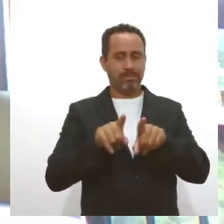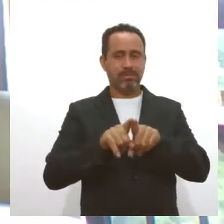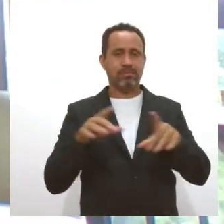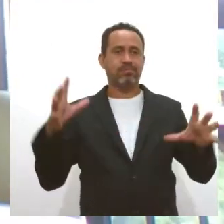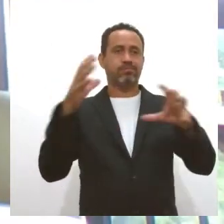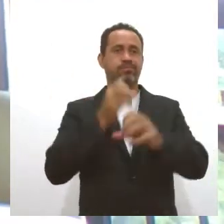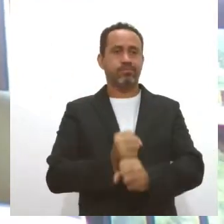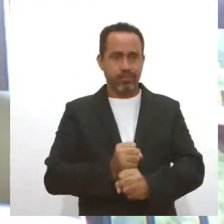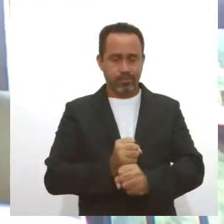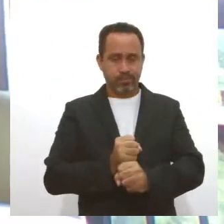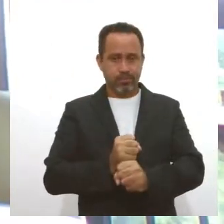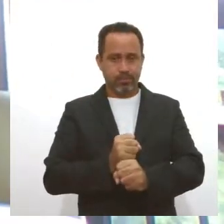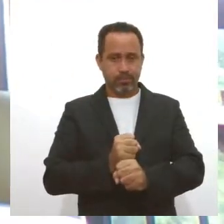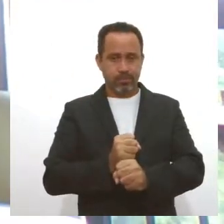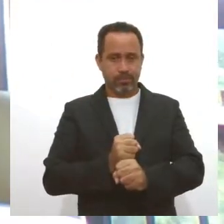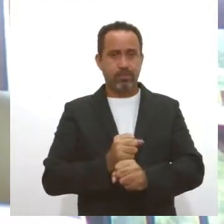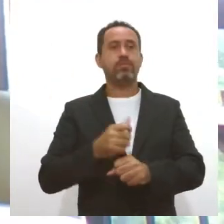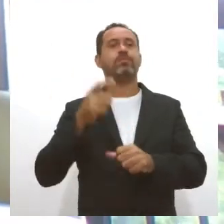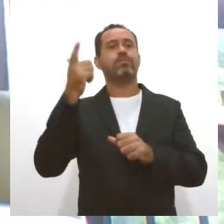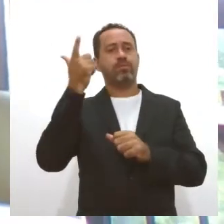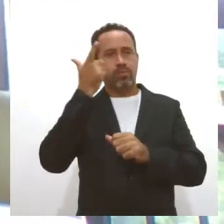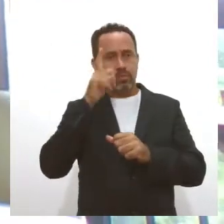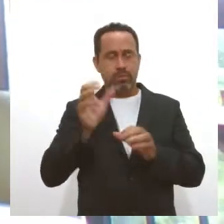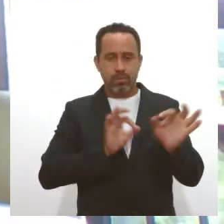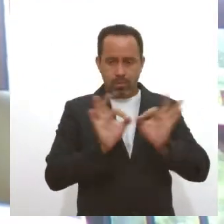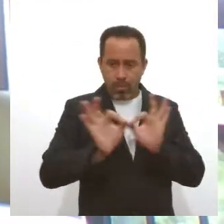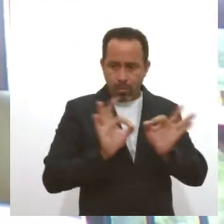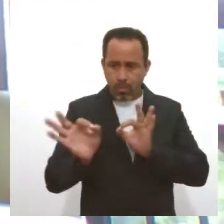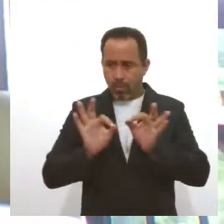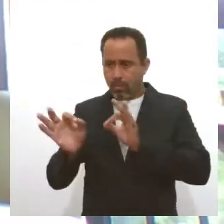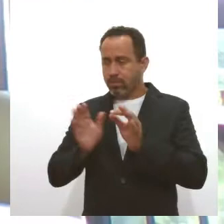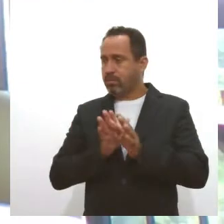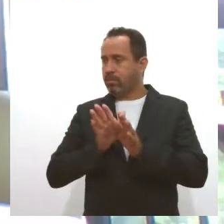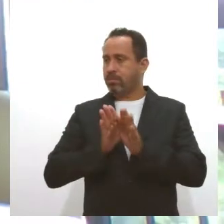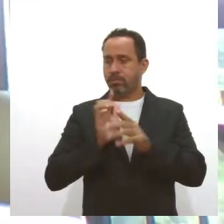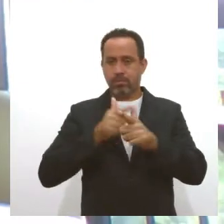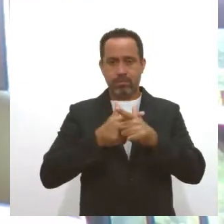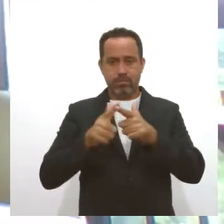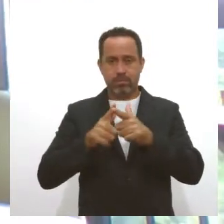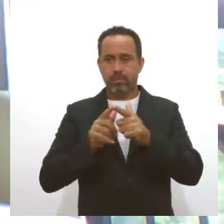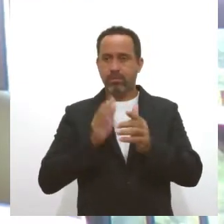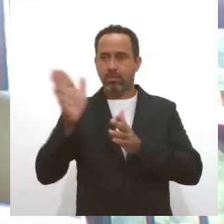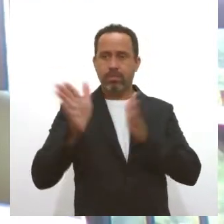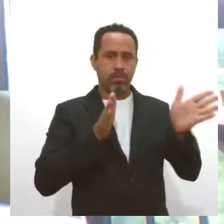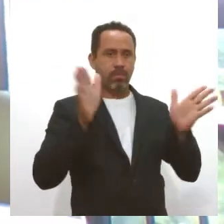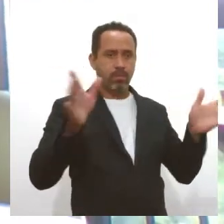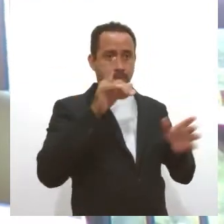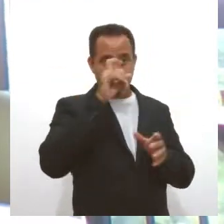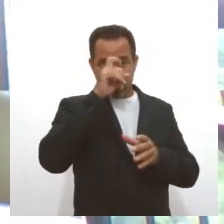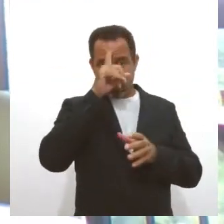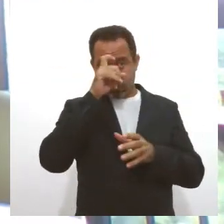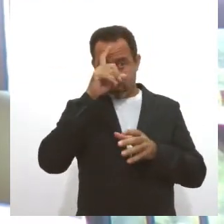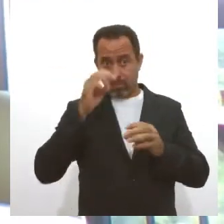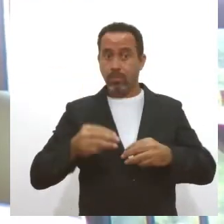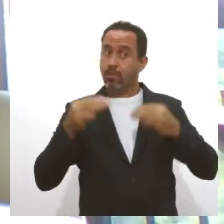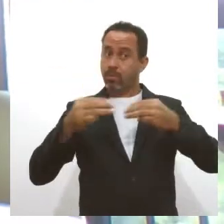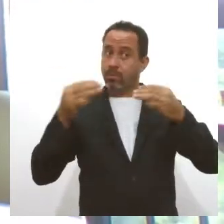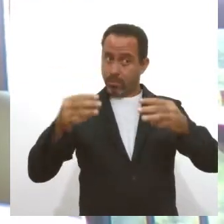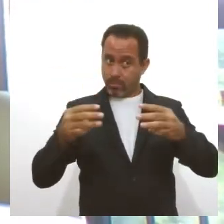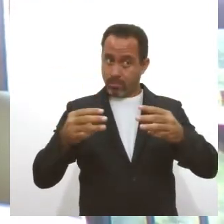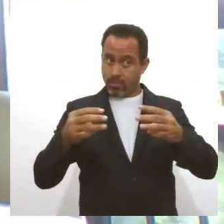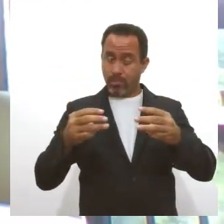gente, eles conseguiram fazer o fluxo para outros hospitais da rede privada, e o que o Ministério Público tenta, Valquíria, justamente